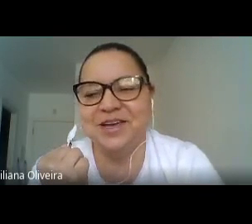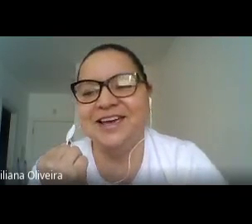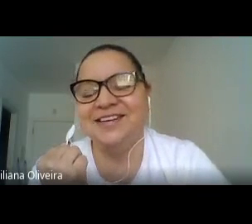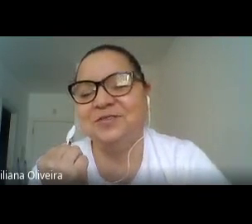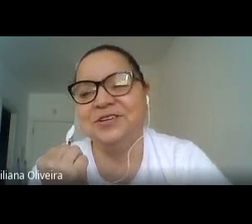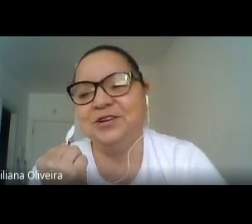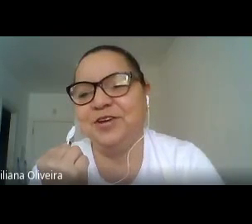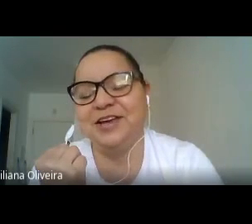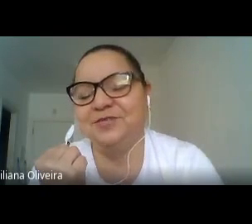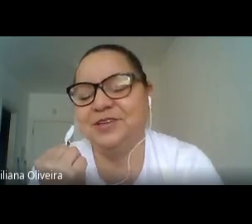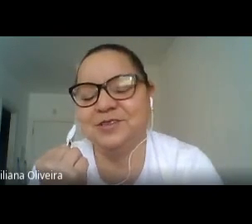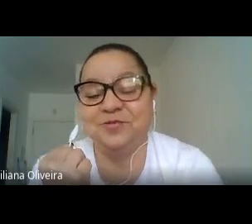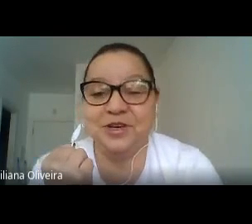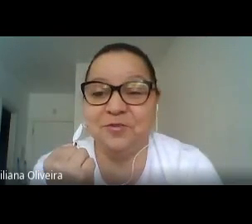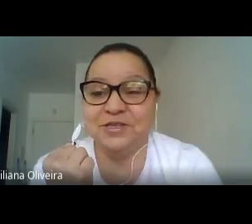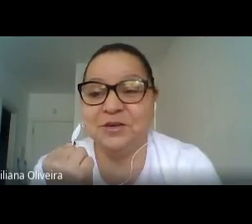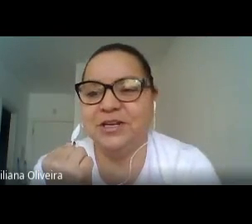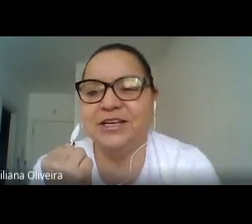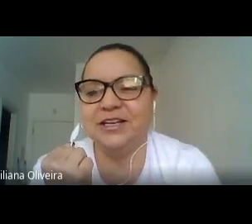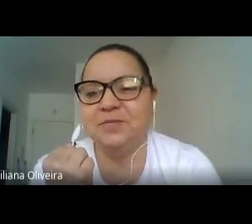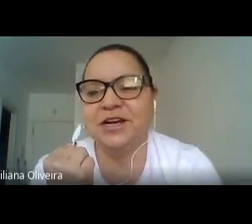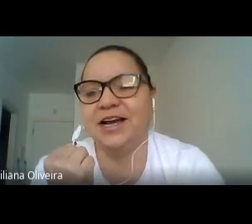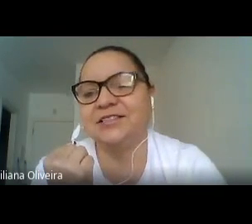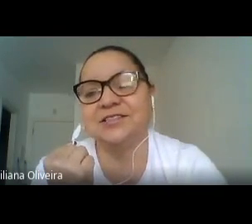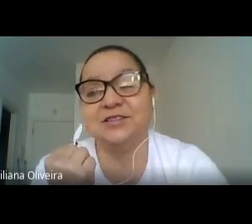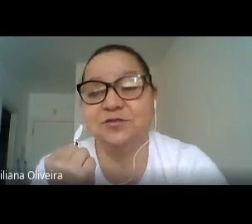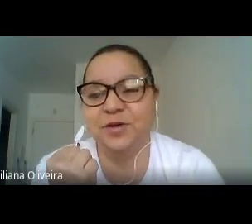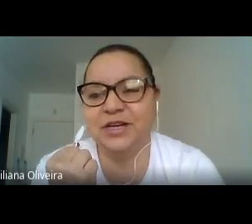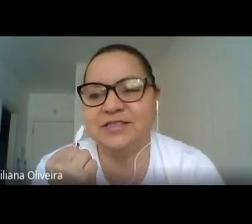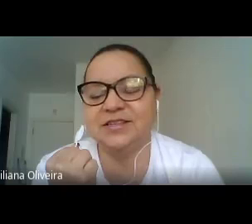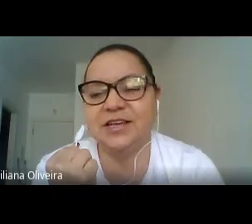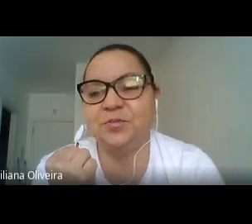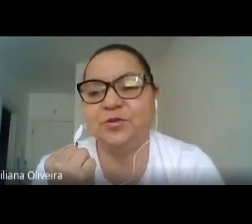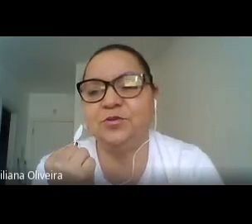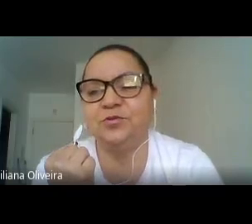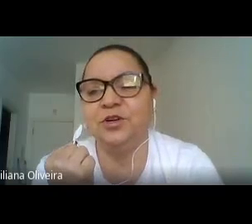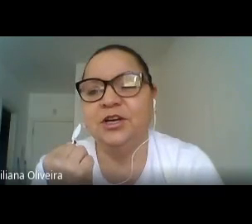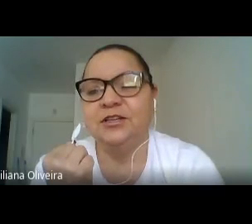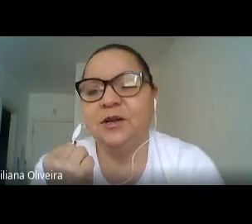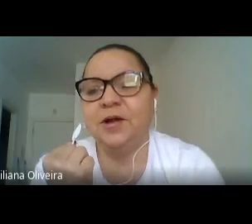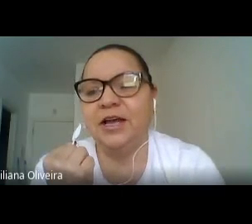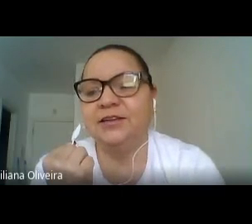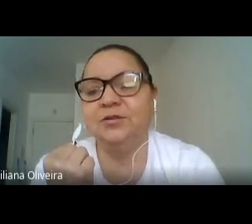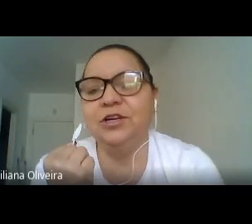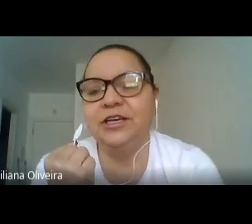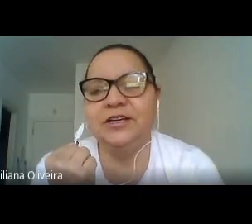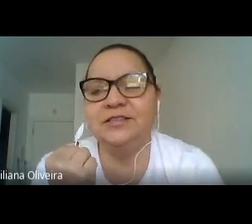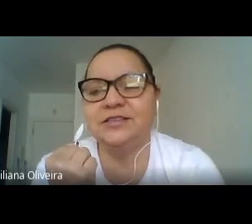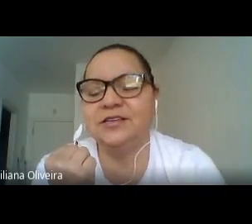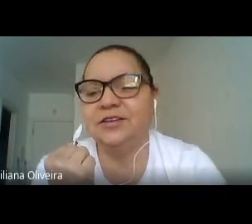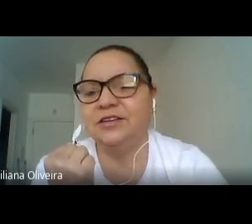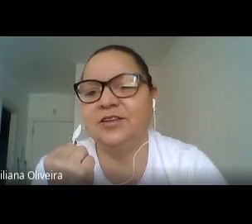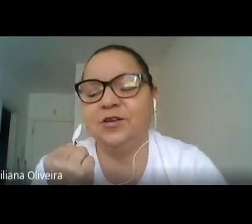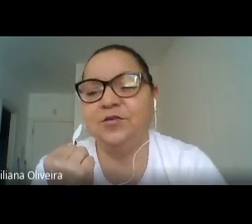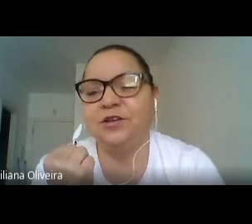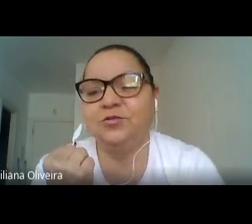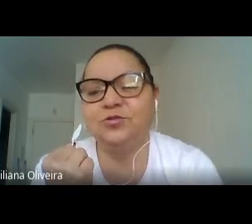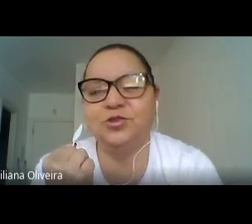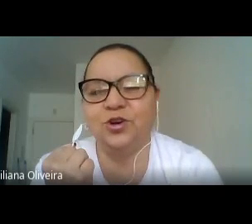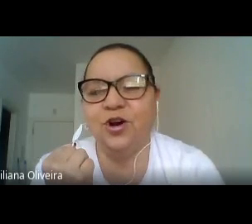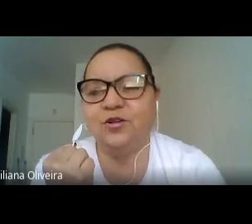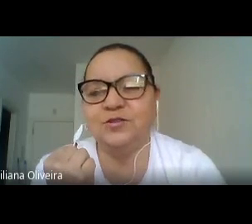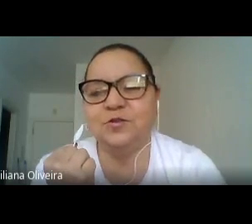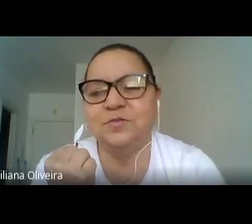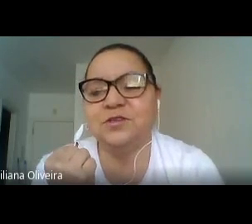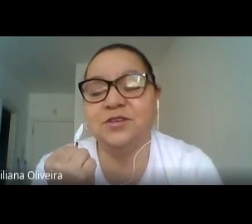ele também, e quando ele vem, às vezes fica uma semana aqui na minha casa, às vezes eu vou para a casa dele, procuro trabalhar. Então, Lince, eu tenho feito